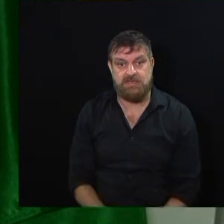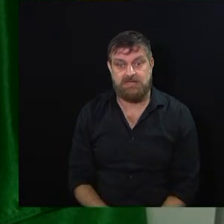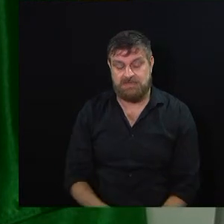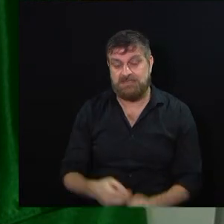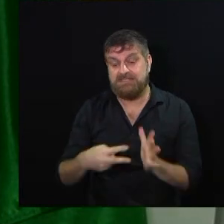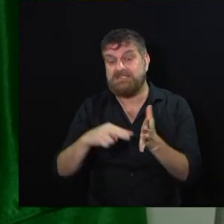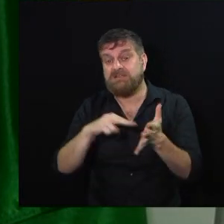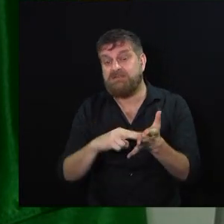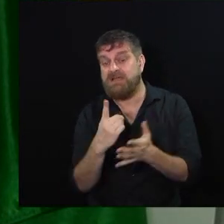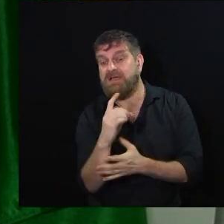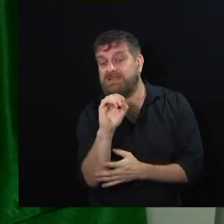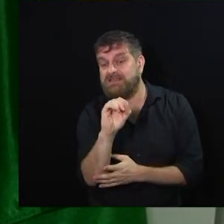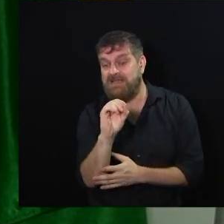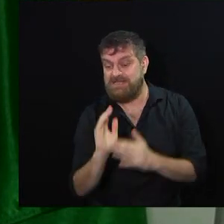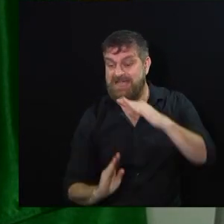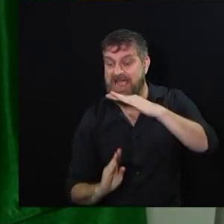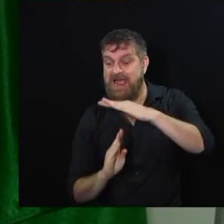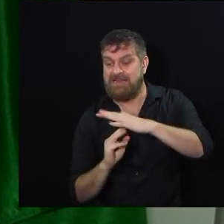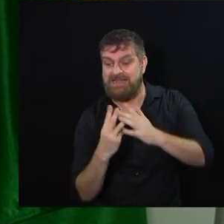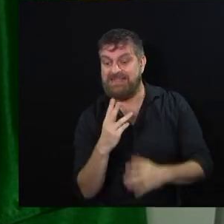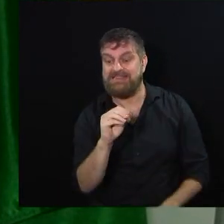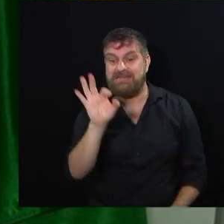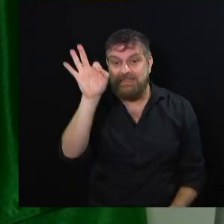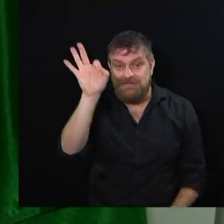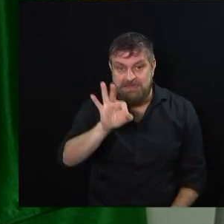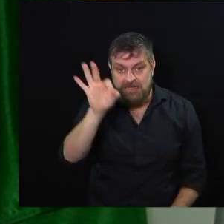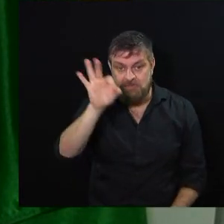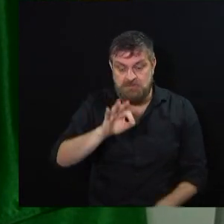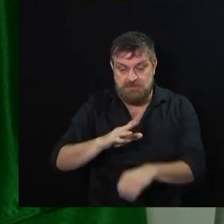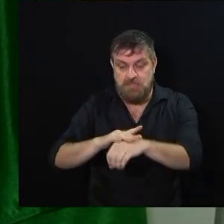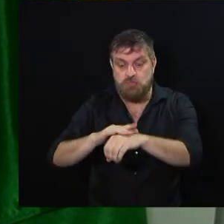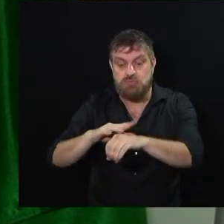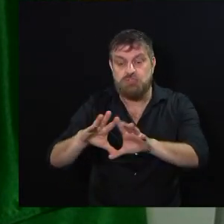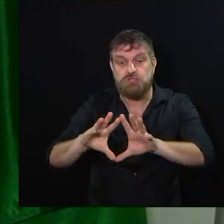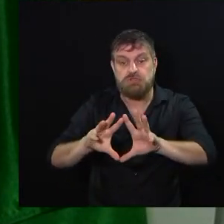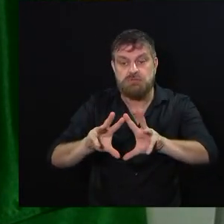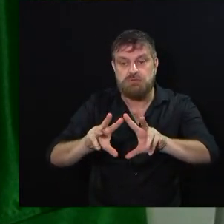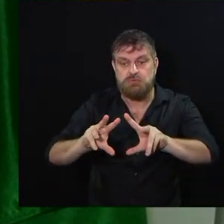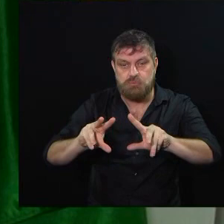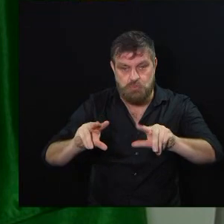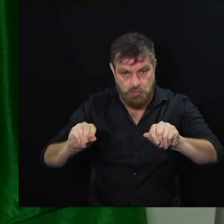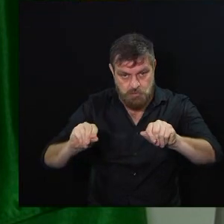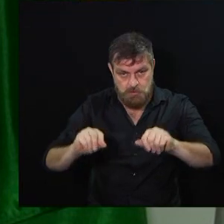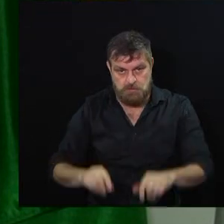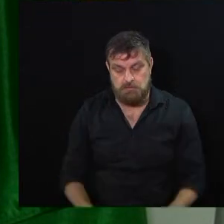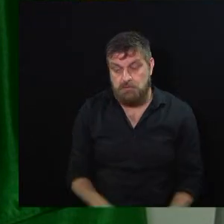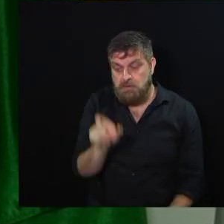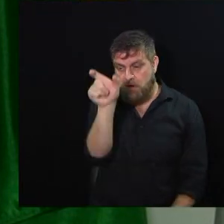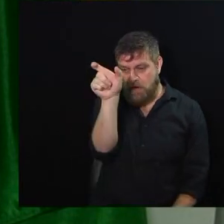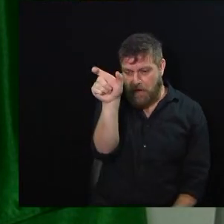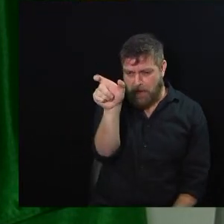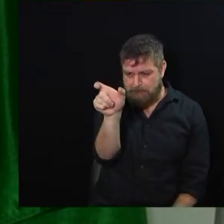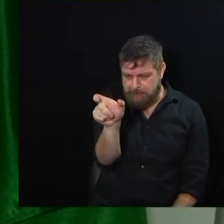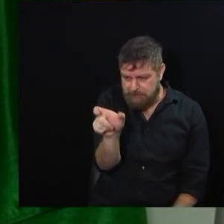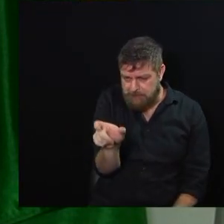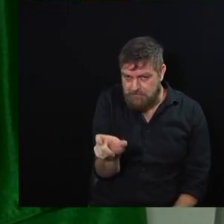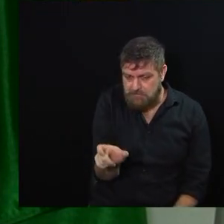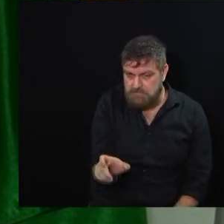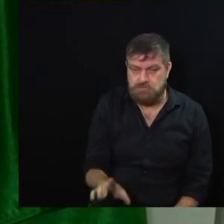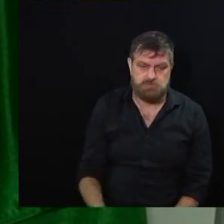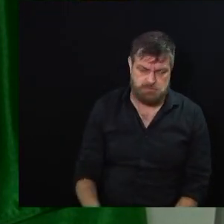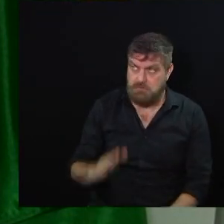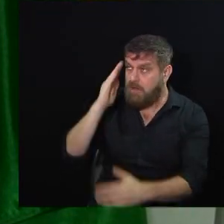10, 15, 20, 30% no processo de cura. Então, quando a pessoa acredita que tem algo a mais, também